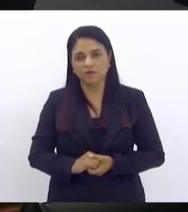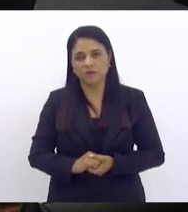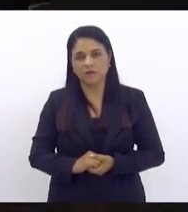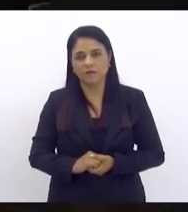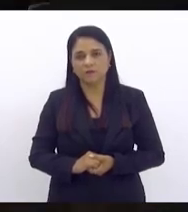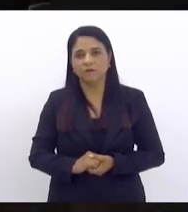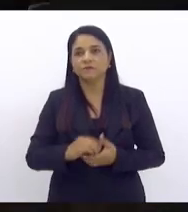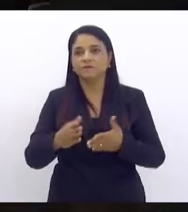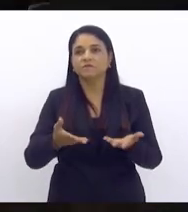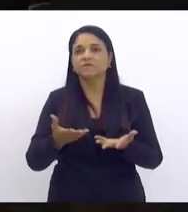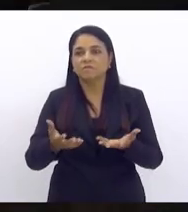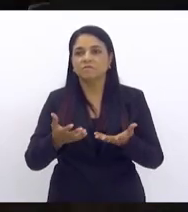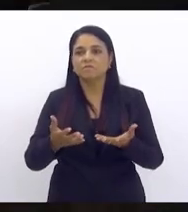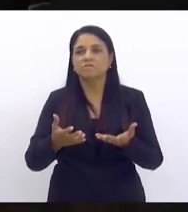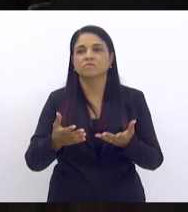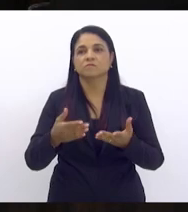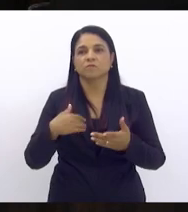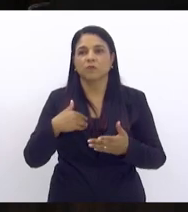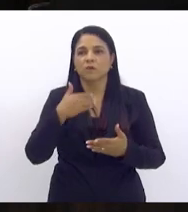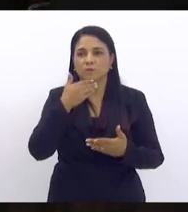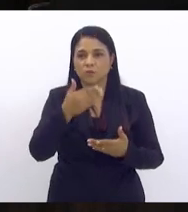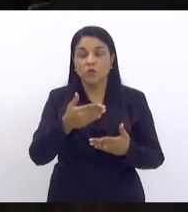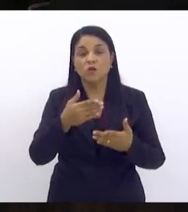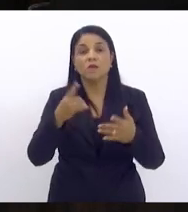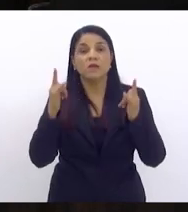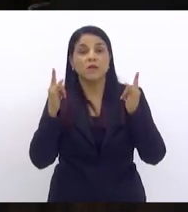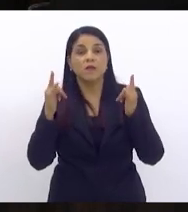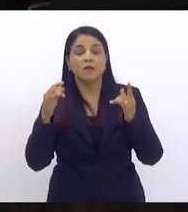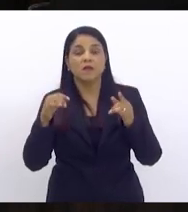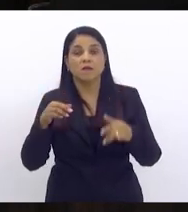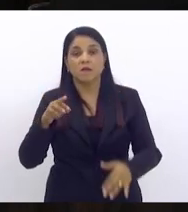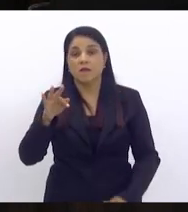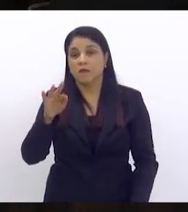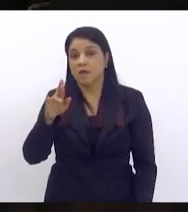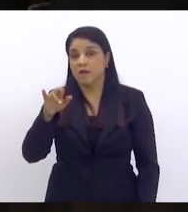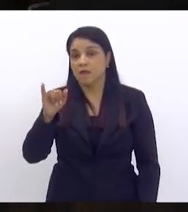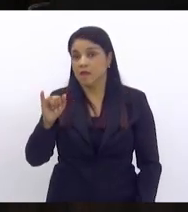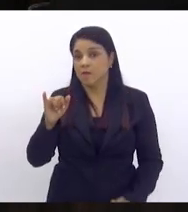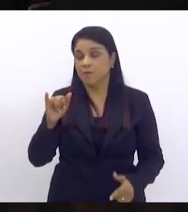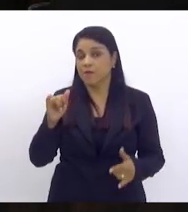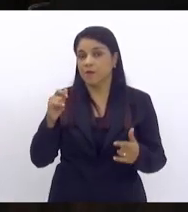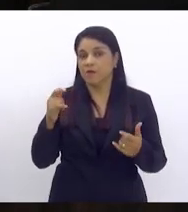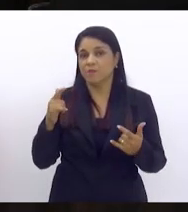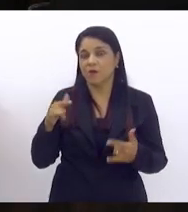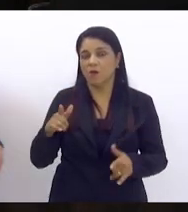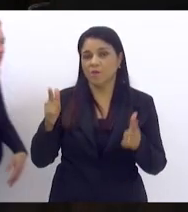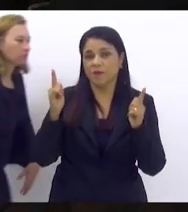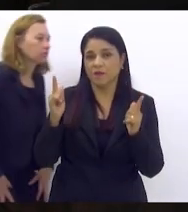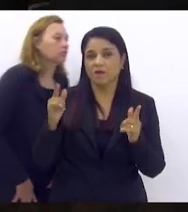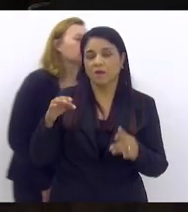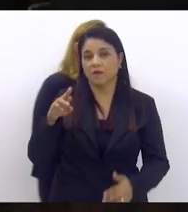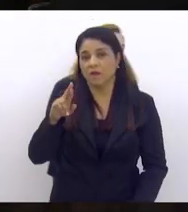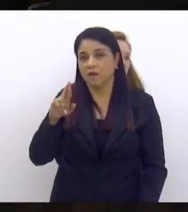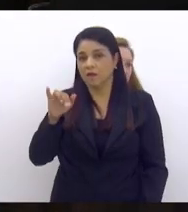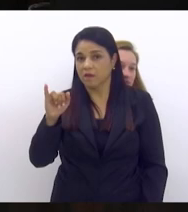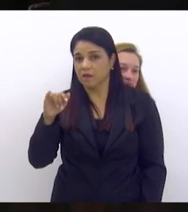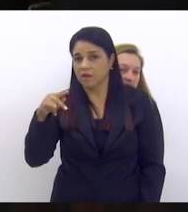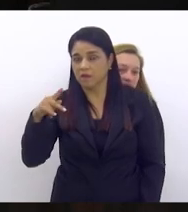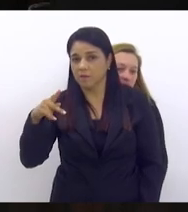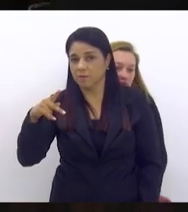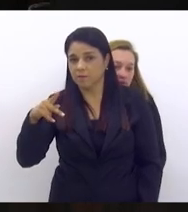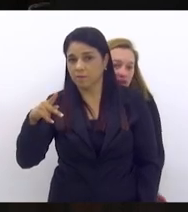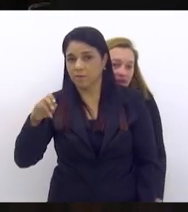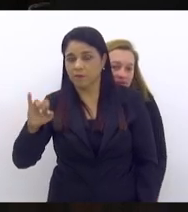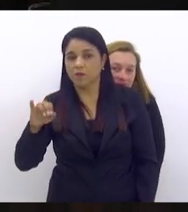cria o programa Hip Hop nas escolas, na rede estadual de Educação do Estado do Rio de Janeiro, pendentes pareceres das comissões